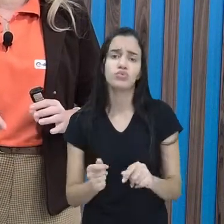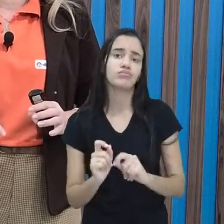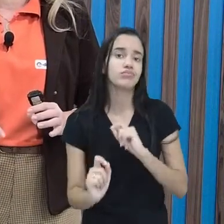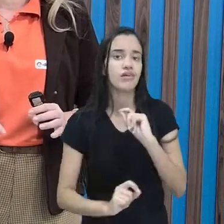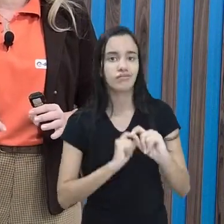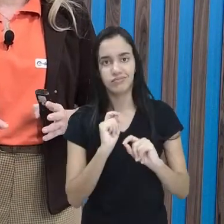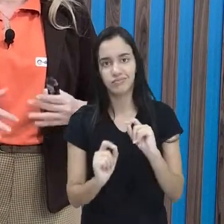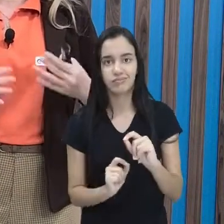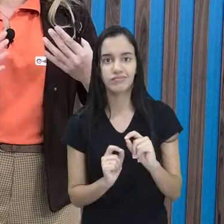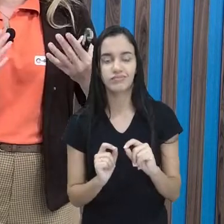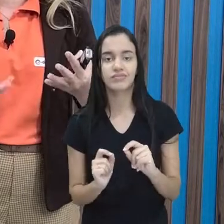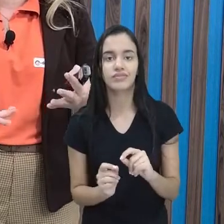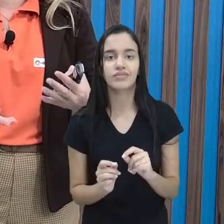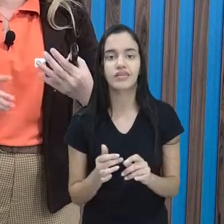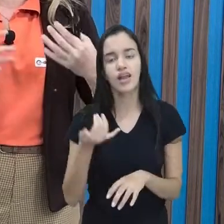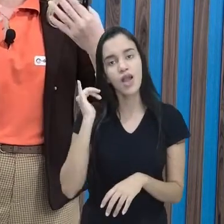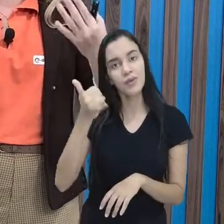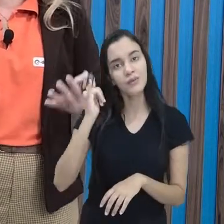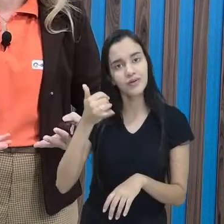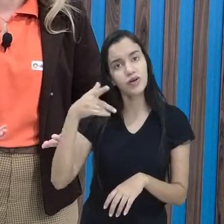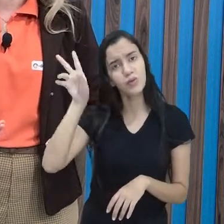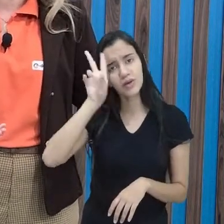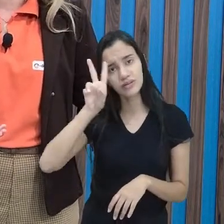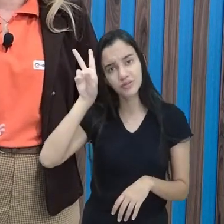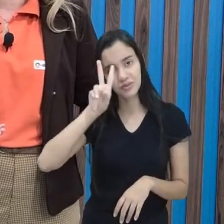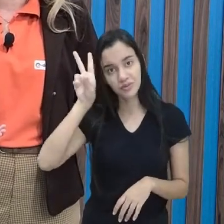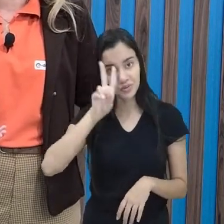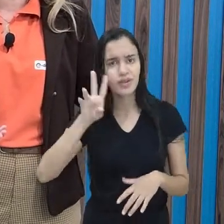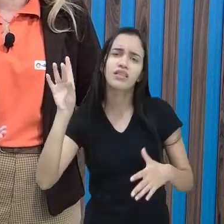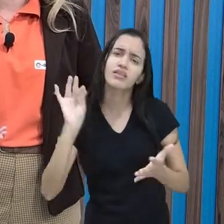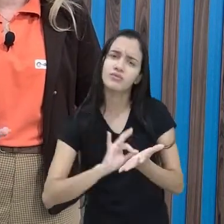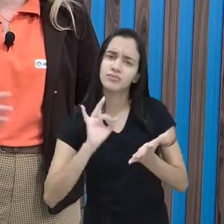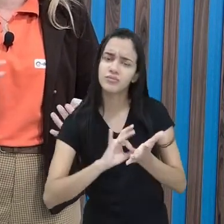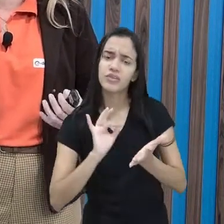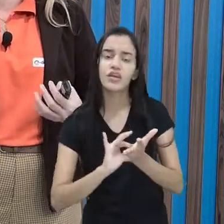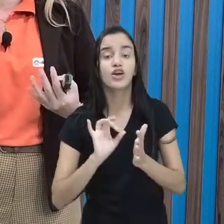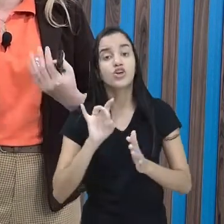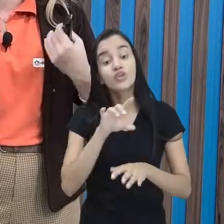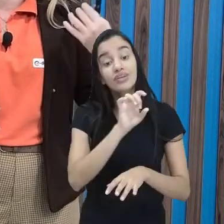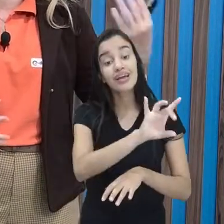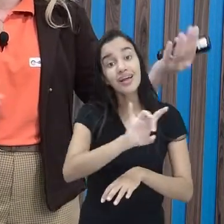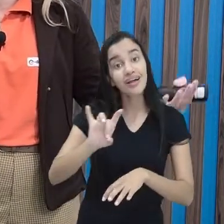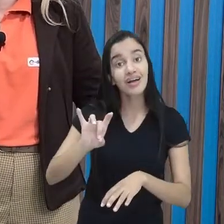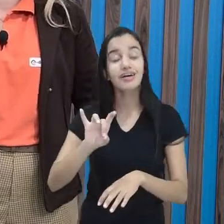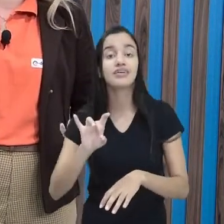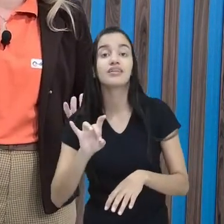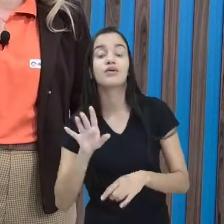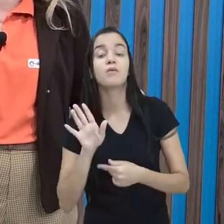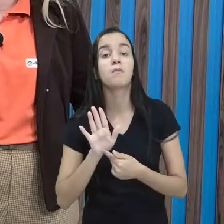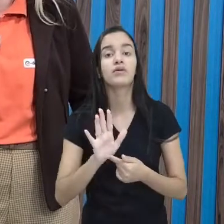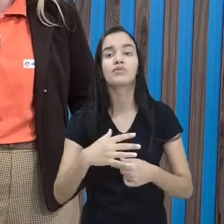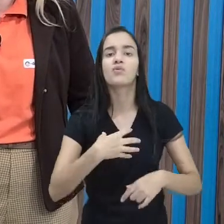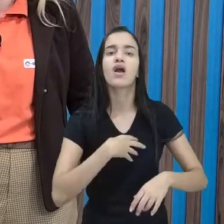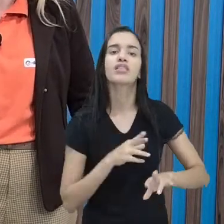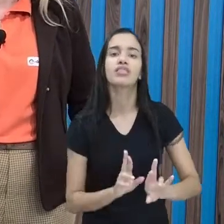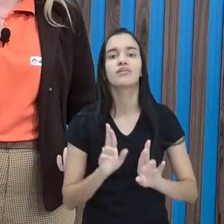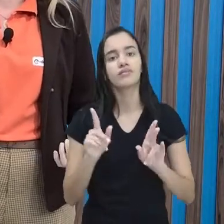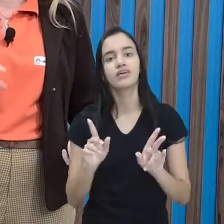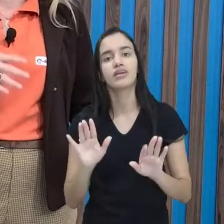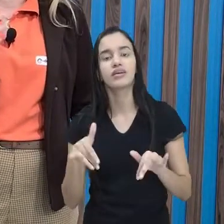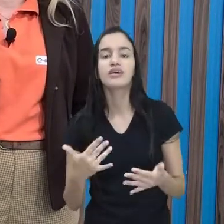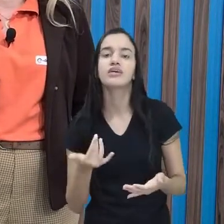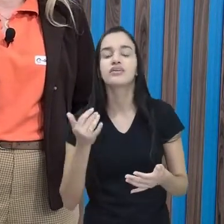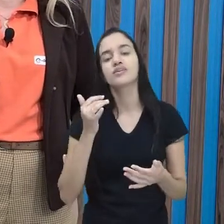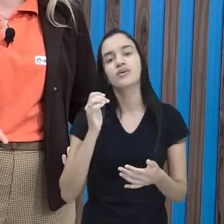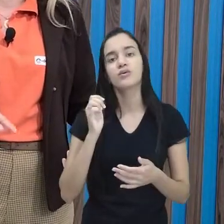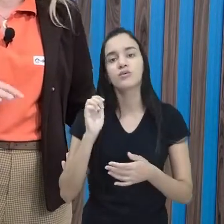que o quê? Do que um conto, do que uma história, não é verdade? Só que cada um se apresenta de uma forma diferente. Nos